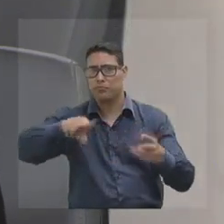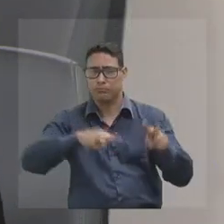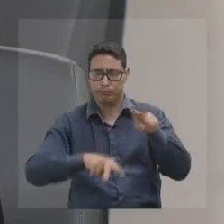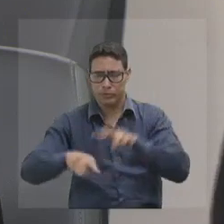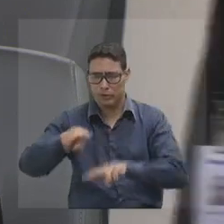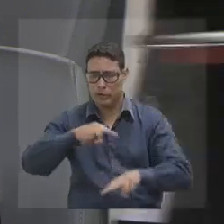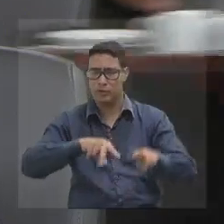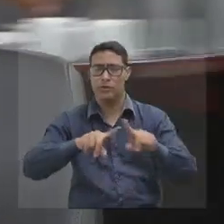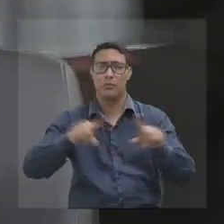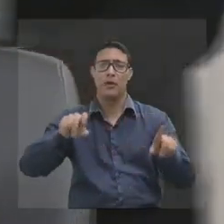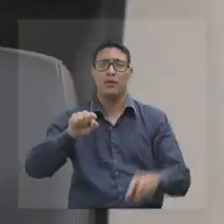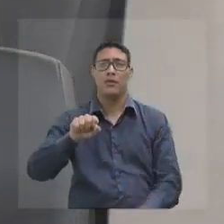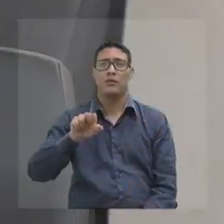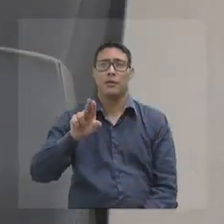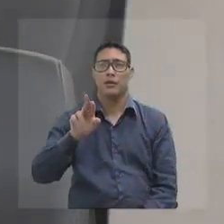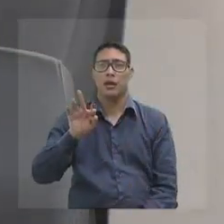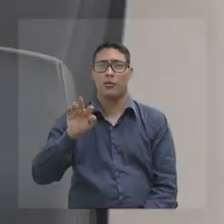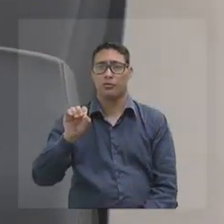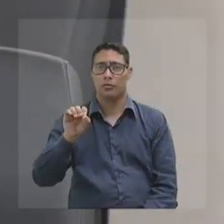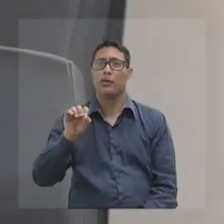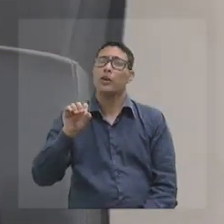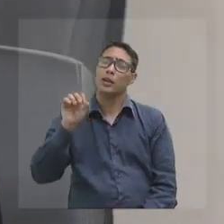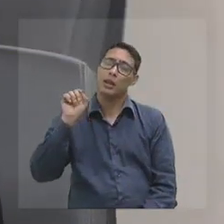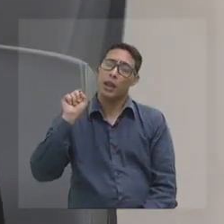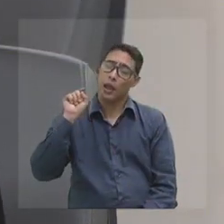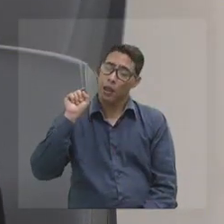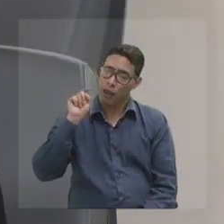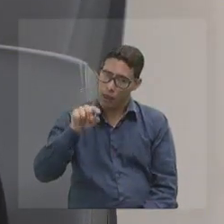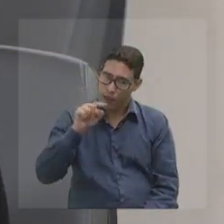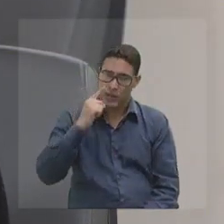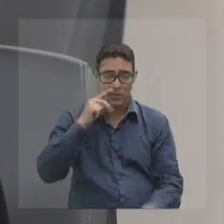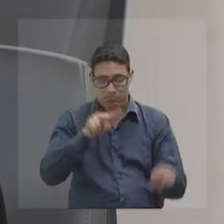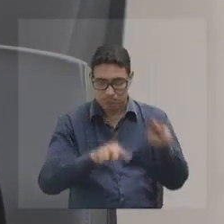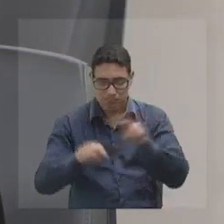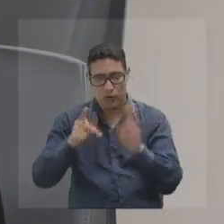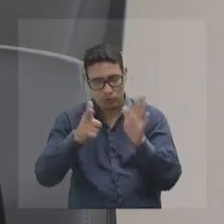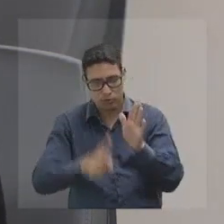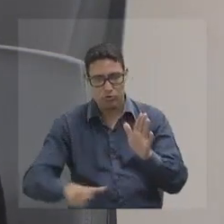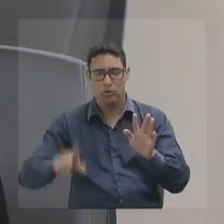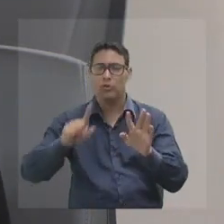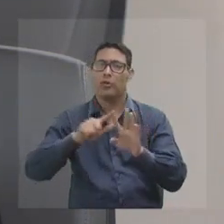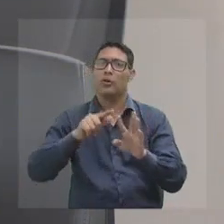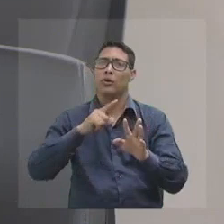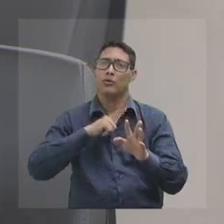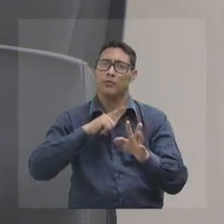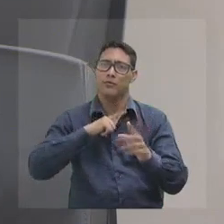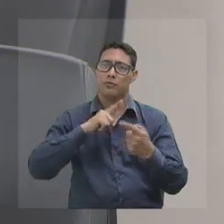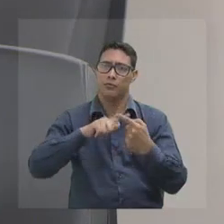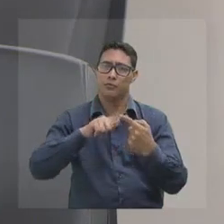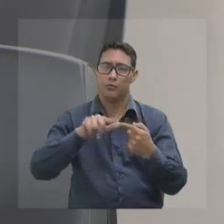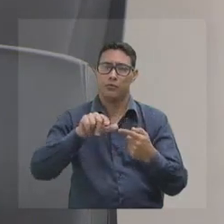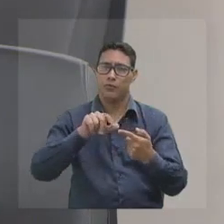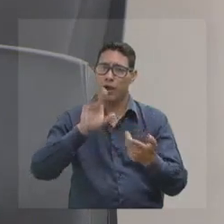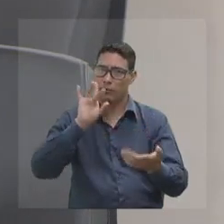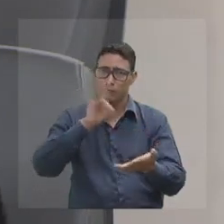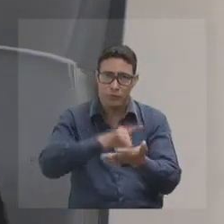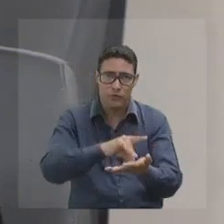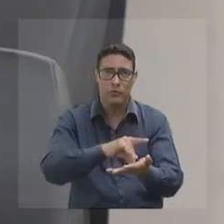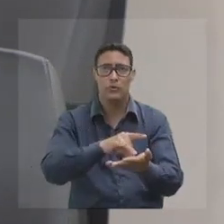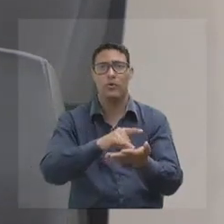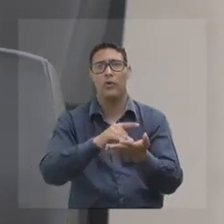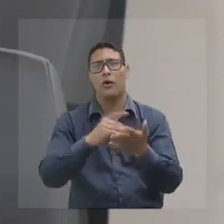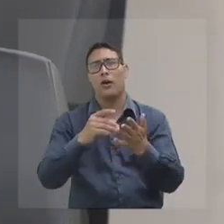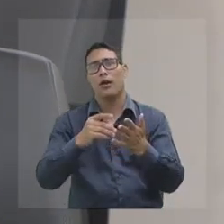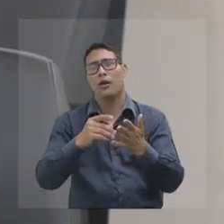esse alto é que foi naquele momento revisto ele foi tornado de novo é válido né dando